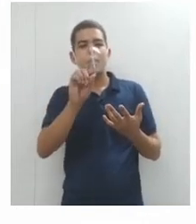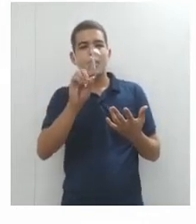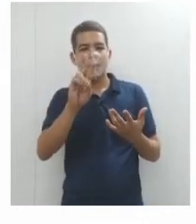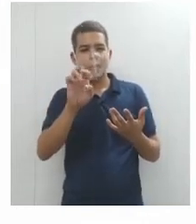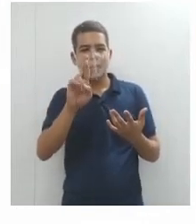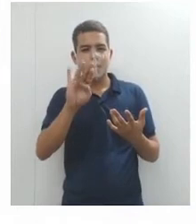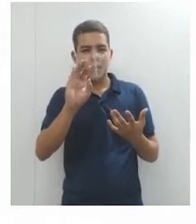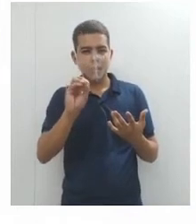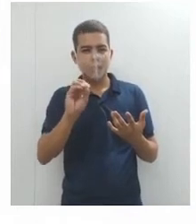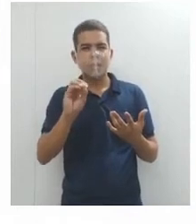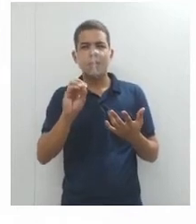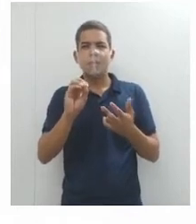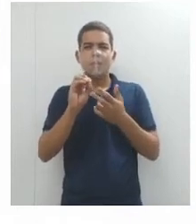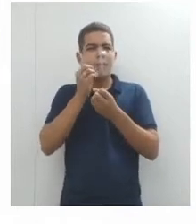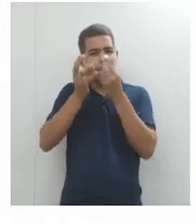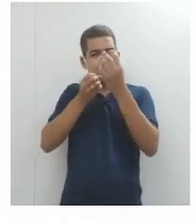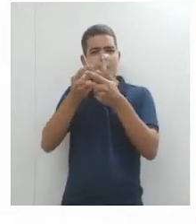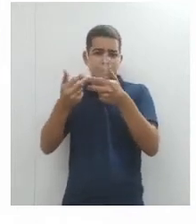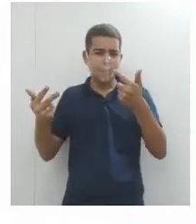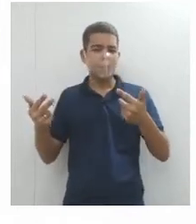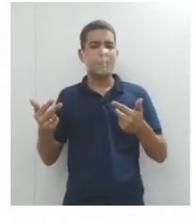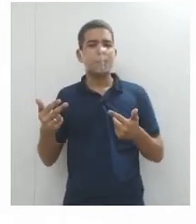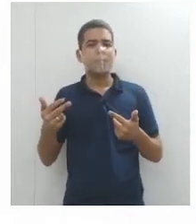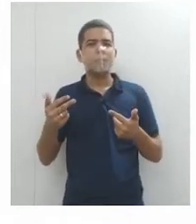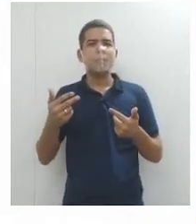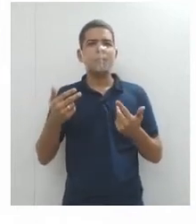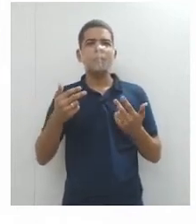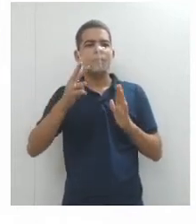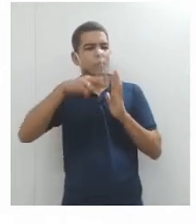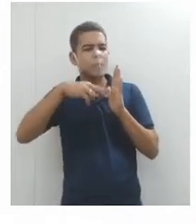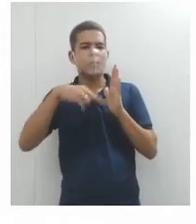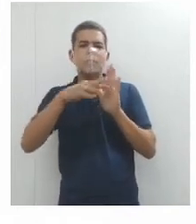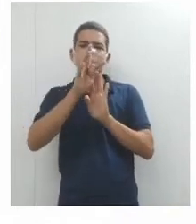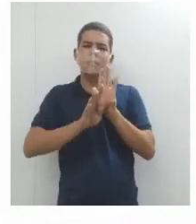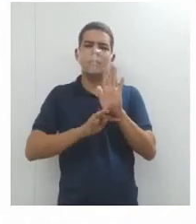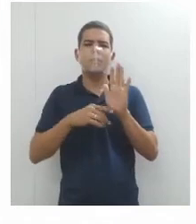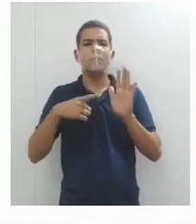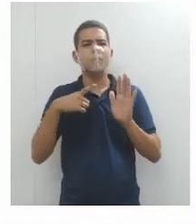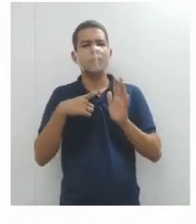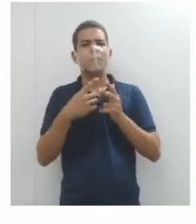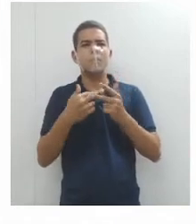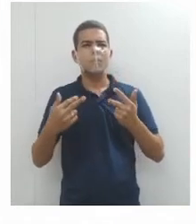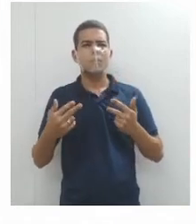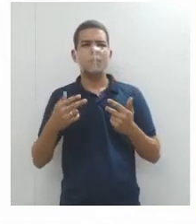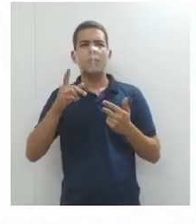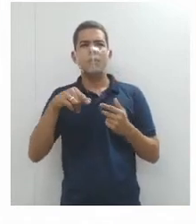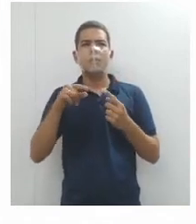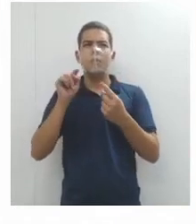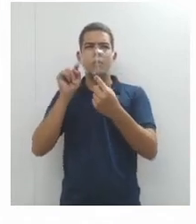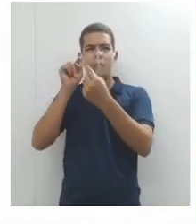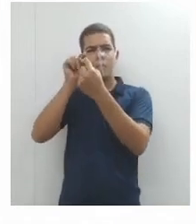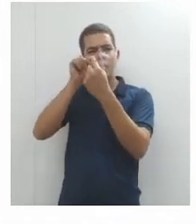as expressões adverbiais, as locuções, né, adverbiais, locuções adverbiais entendam como sendo um conjunto